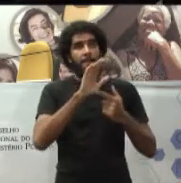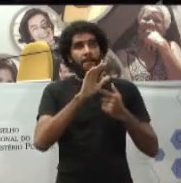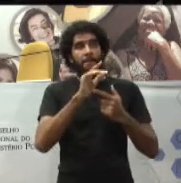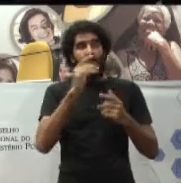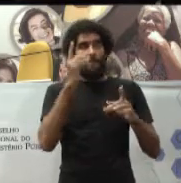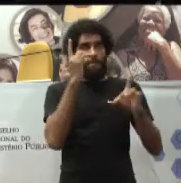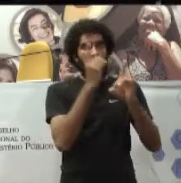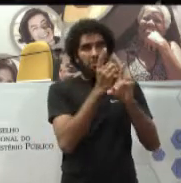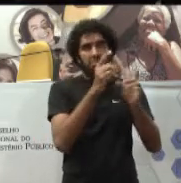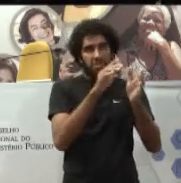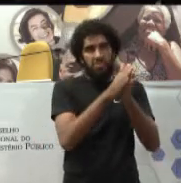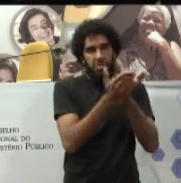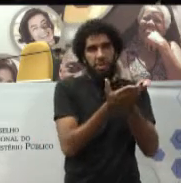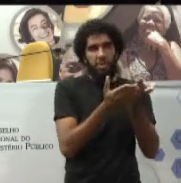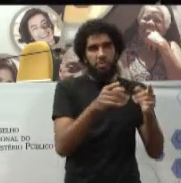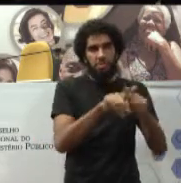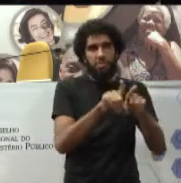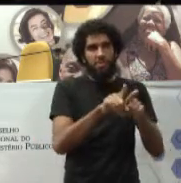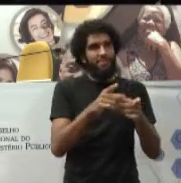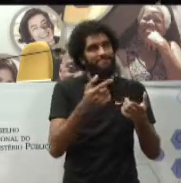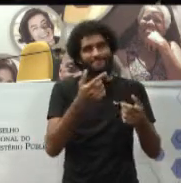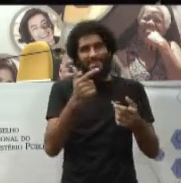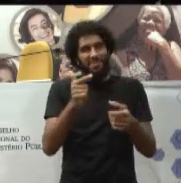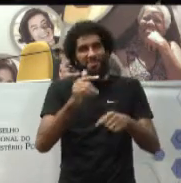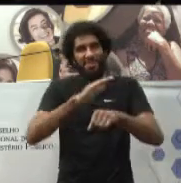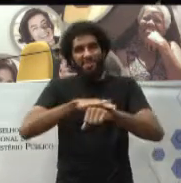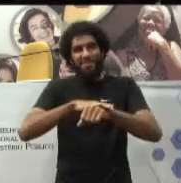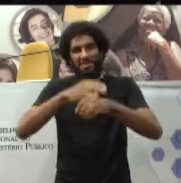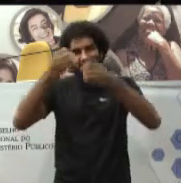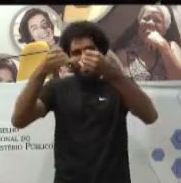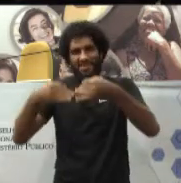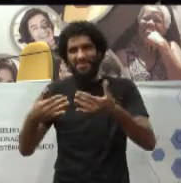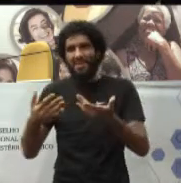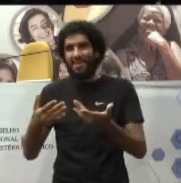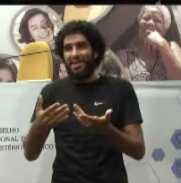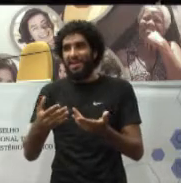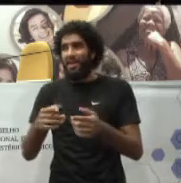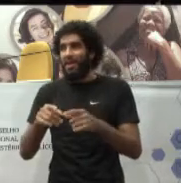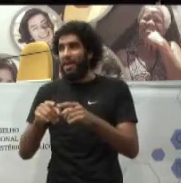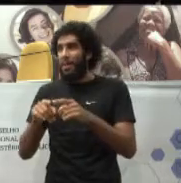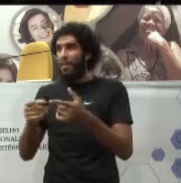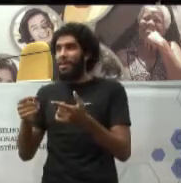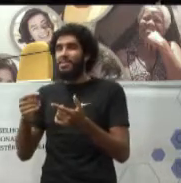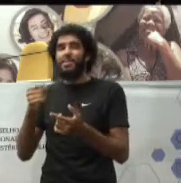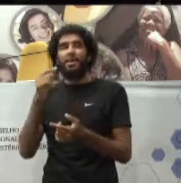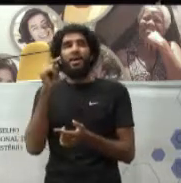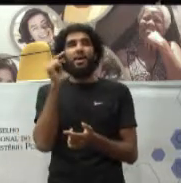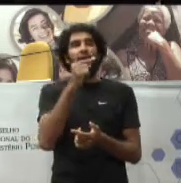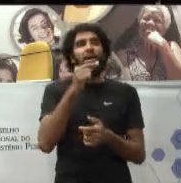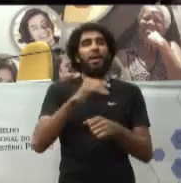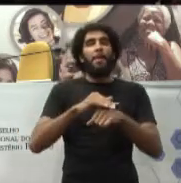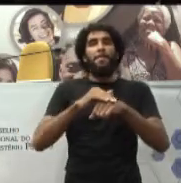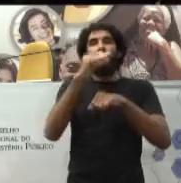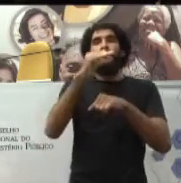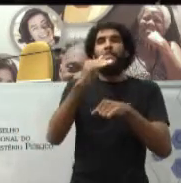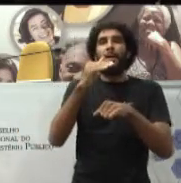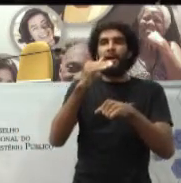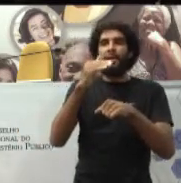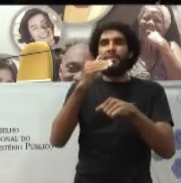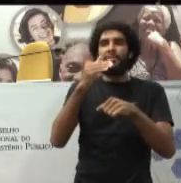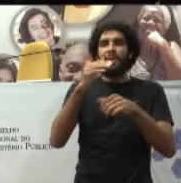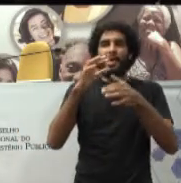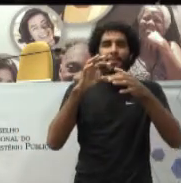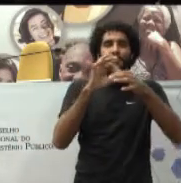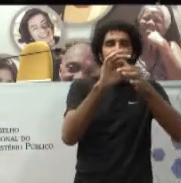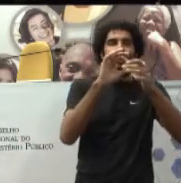na literatura só que também não tem tempo para explicar o que é um review mas é ao que há de mais fidedigno pra gente se basear para tomar a